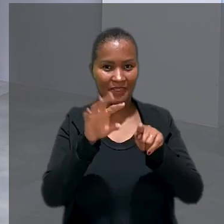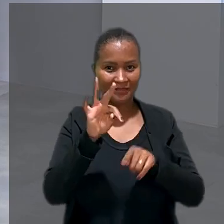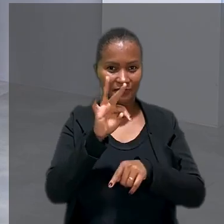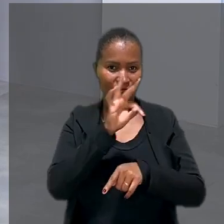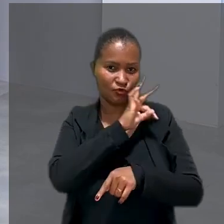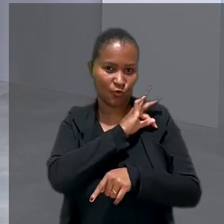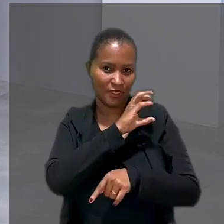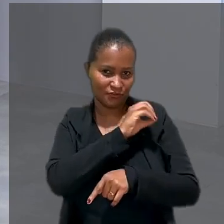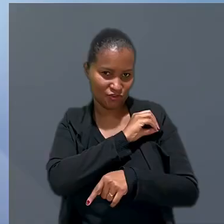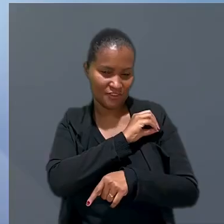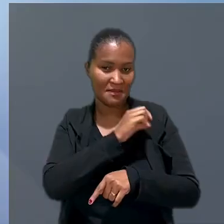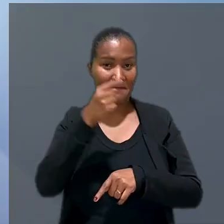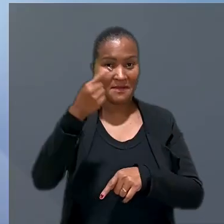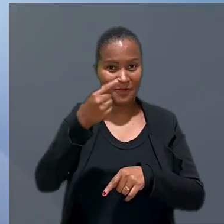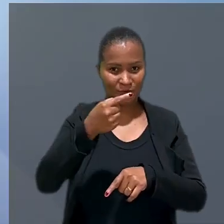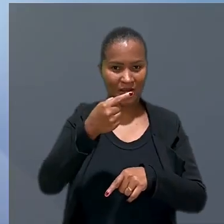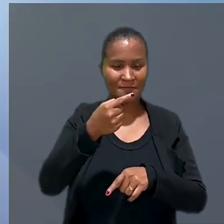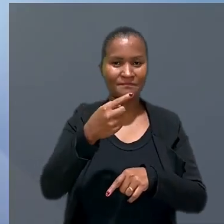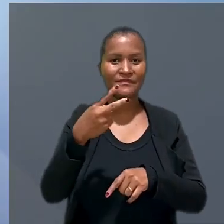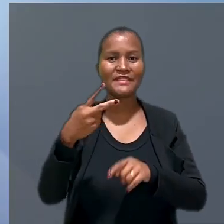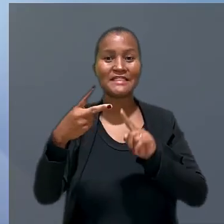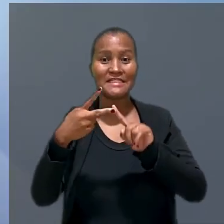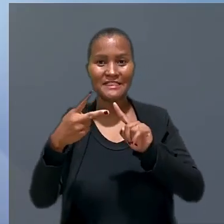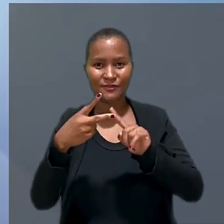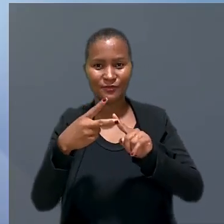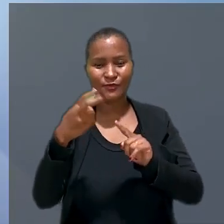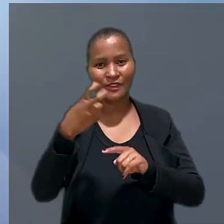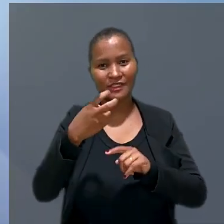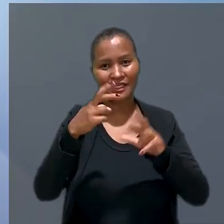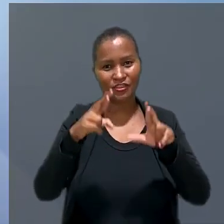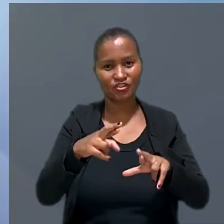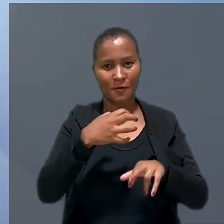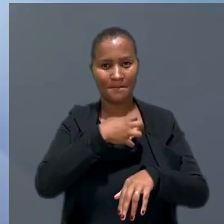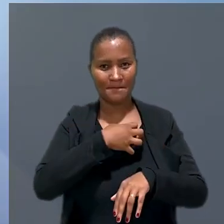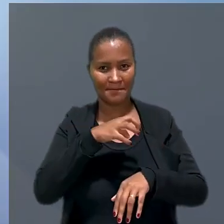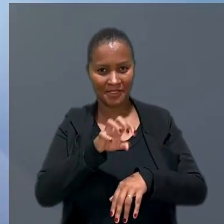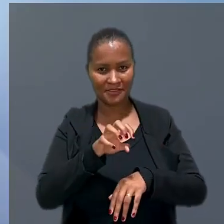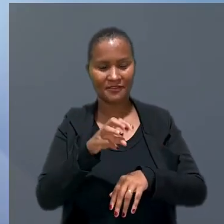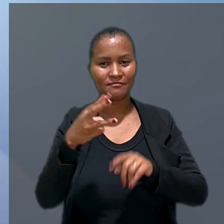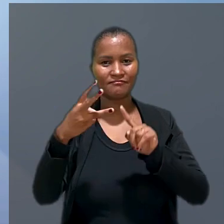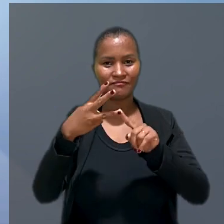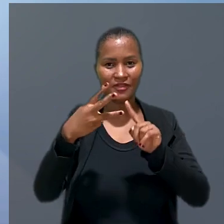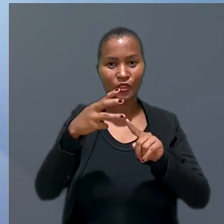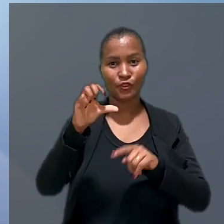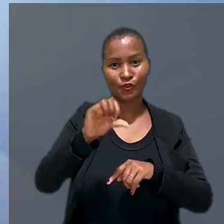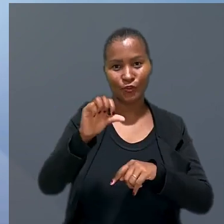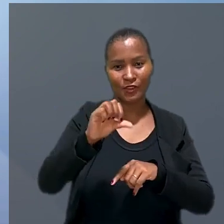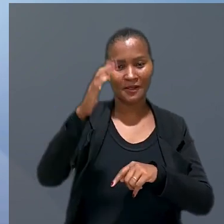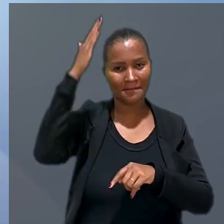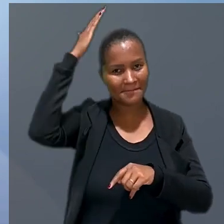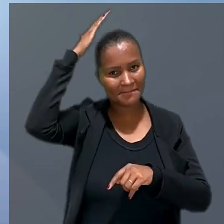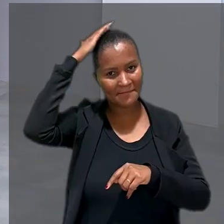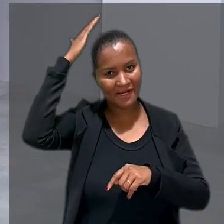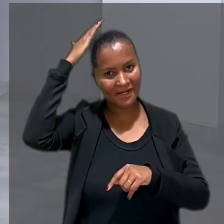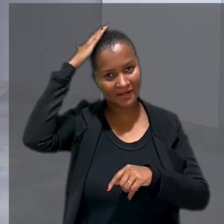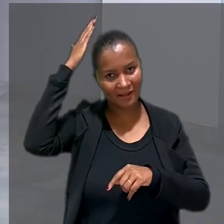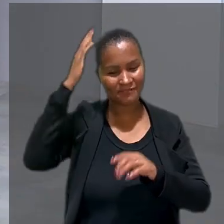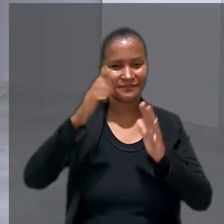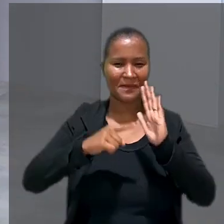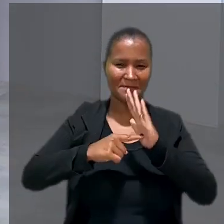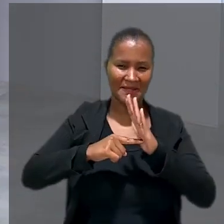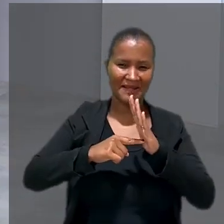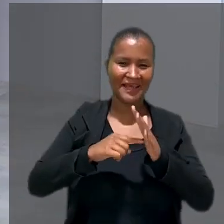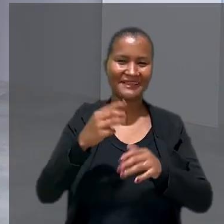e o Tocantins, conquistou o primeiro lugar. Em segundo lugar, ficou o TRT da 5ª região na Bahia e o TRT da 9ª Região, no Paraná, ficou